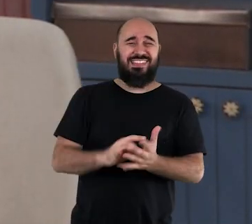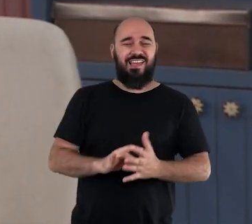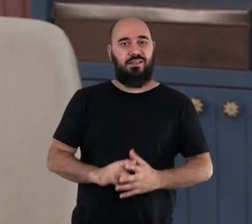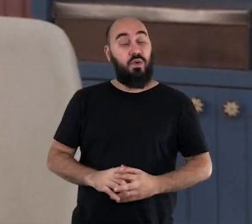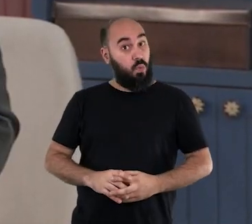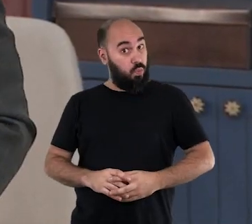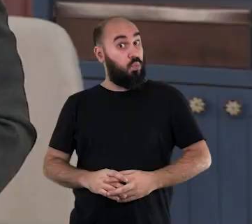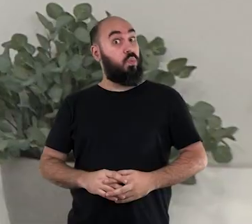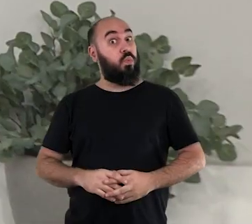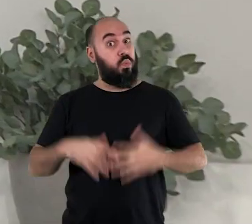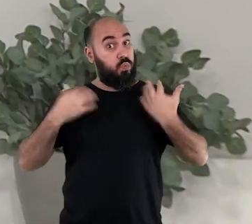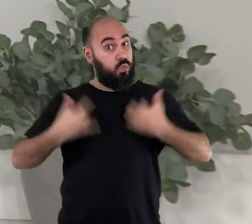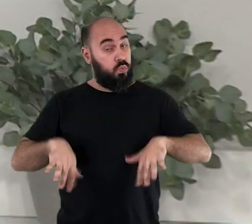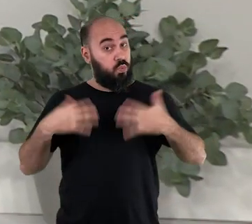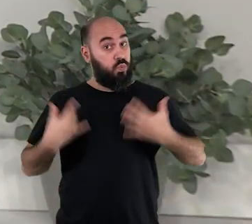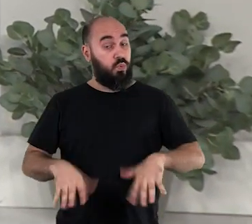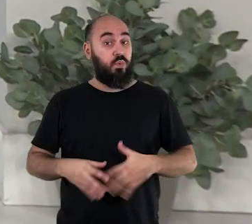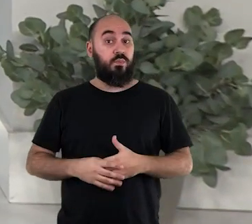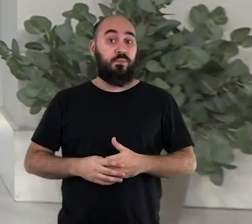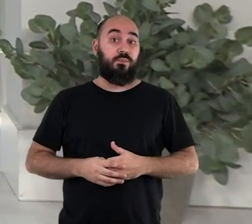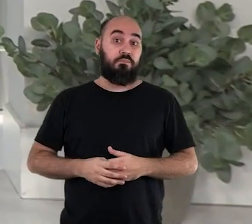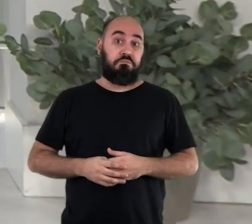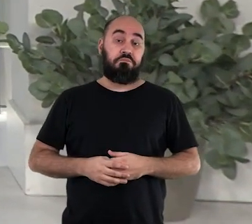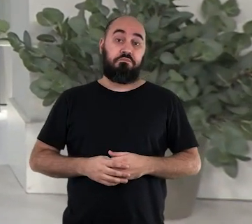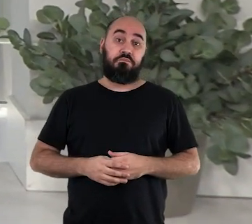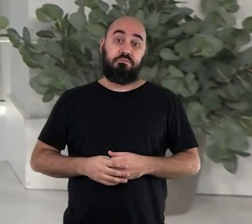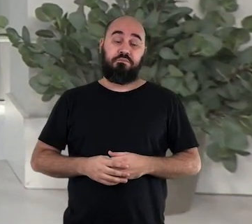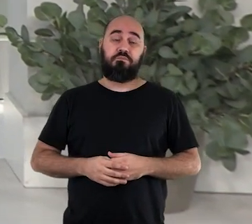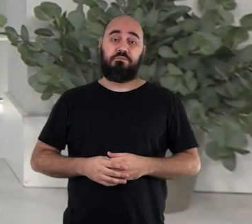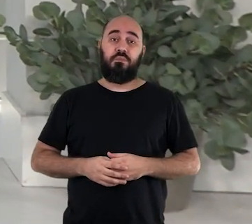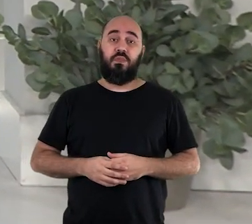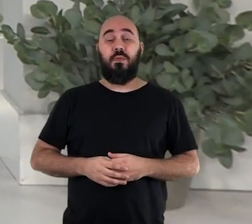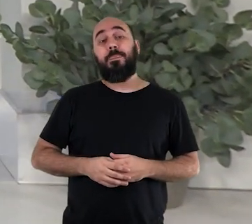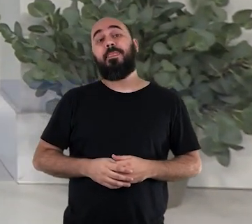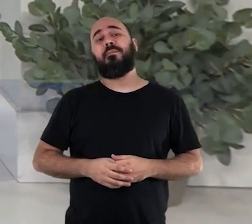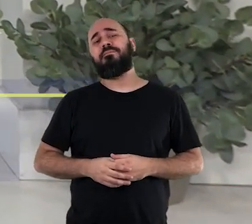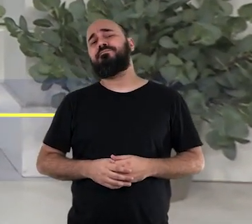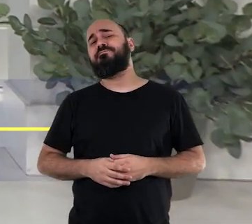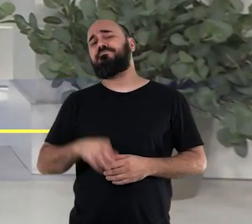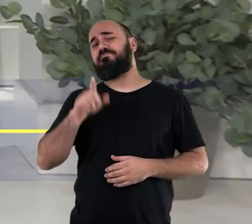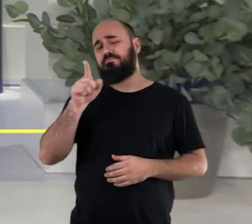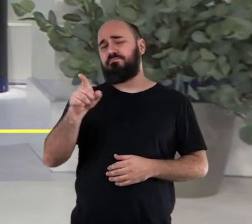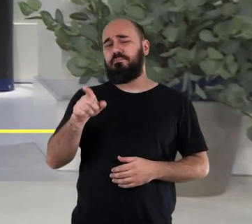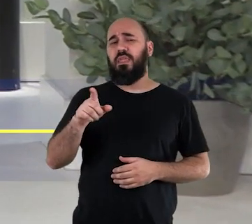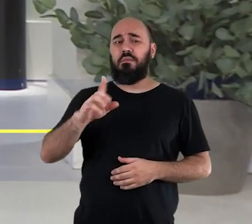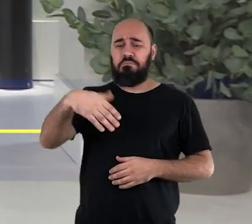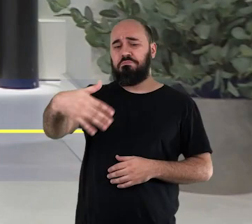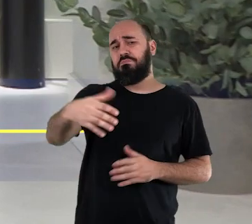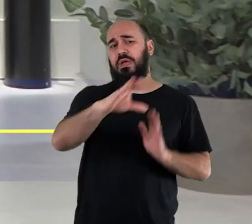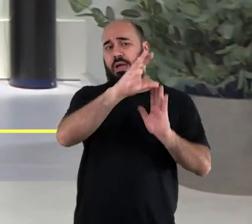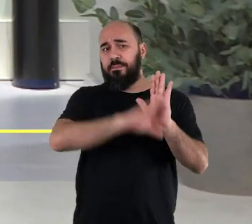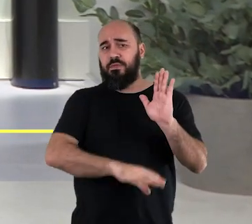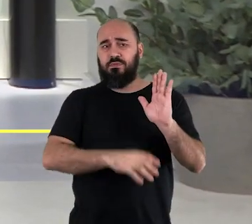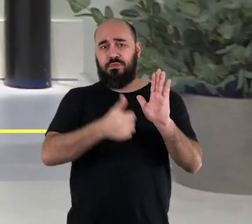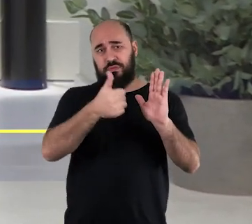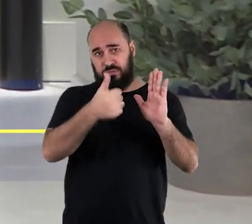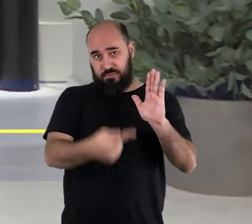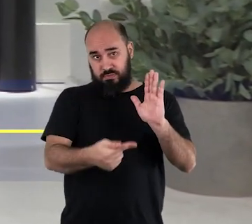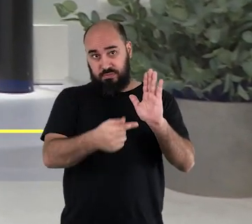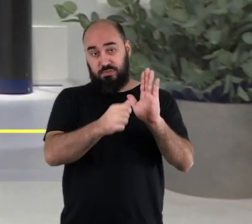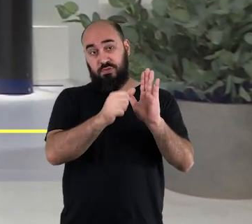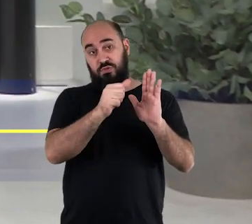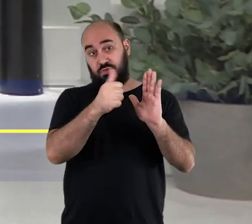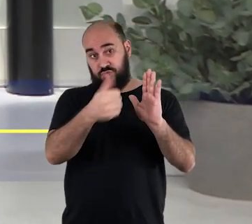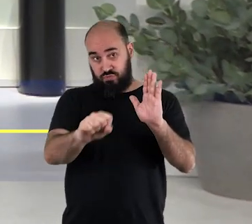tremenda. Mas olha aqui, ainda que nos capítulos 17 e 18, eu estou contando a história de maneira resumida.